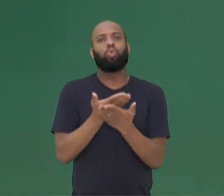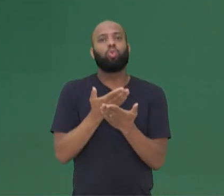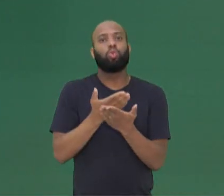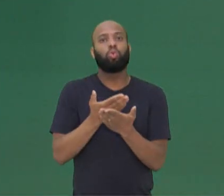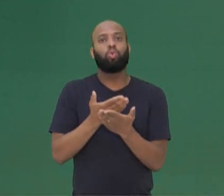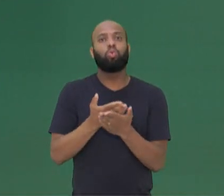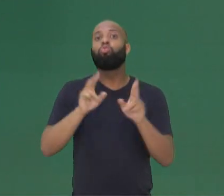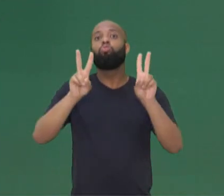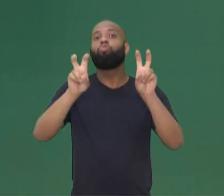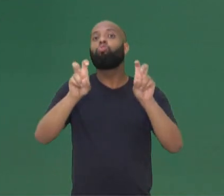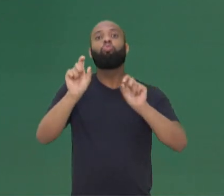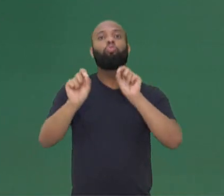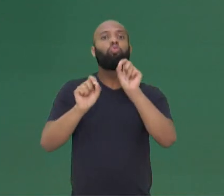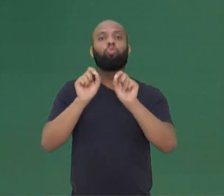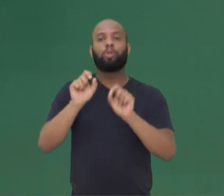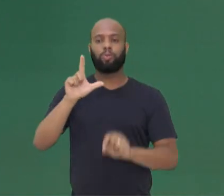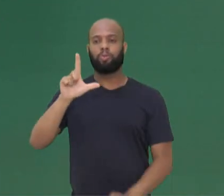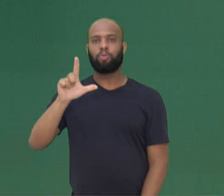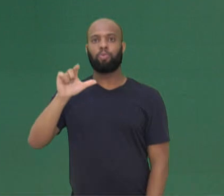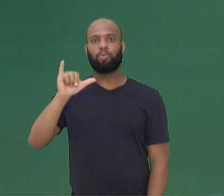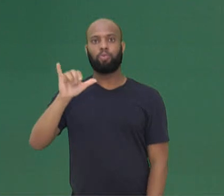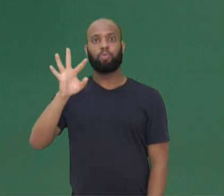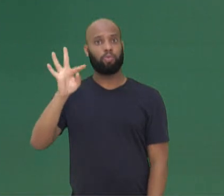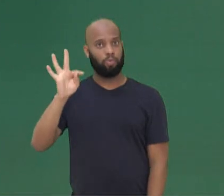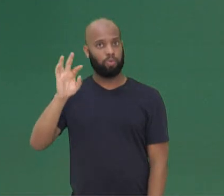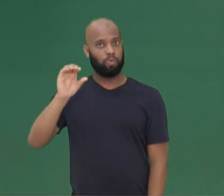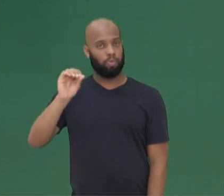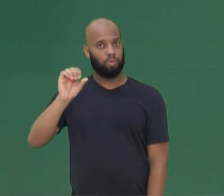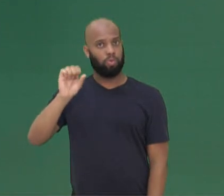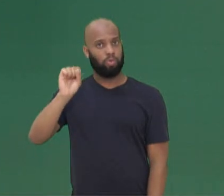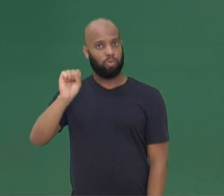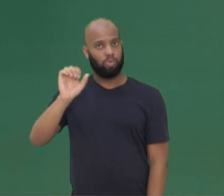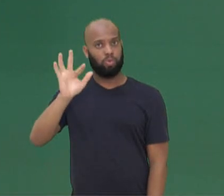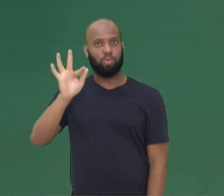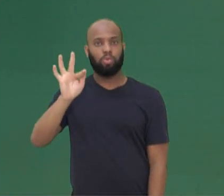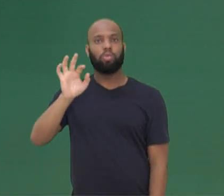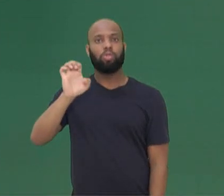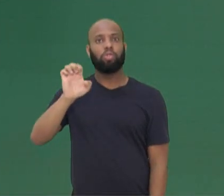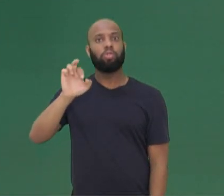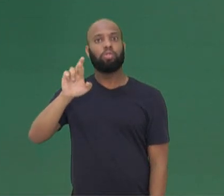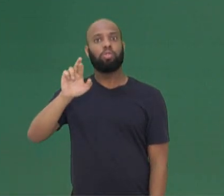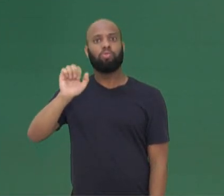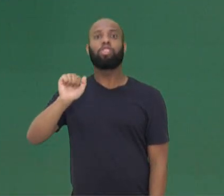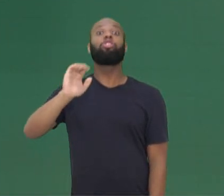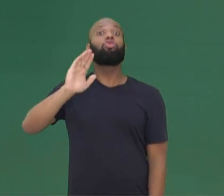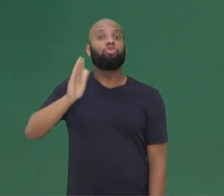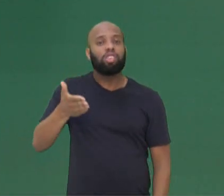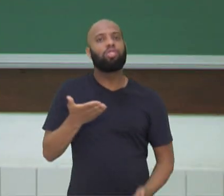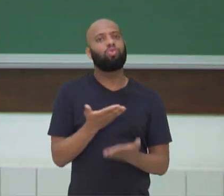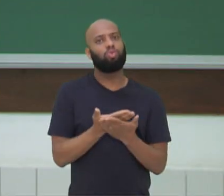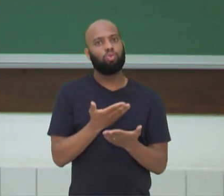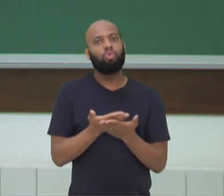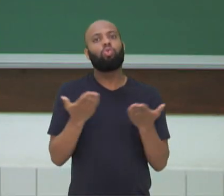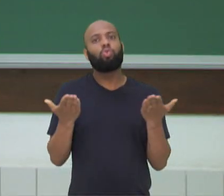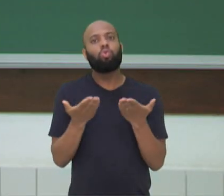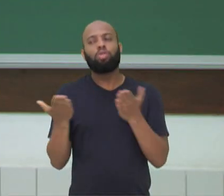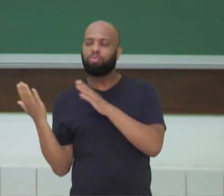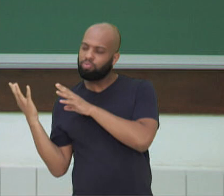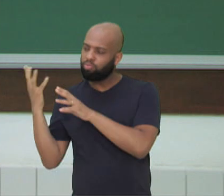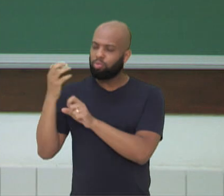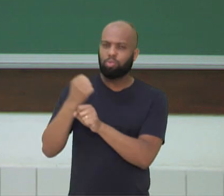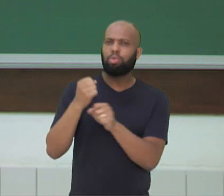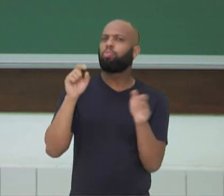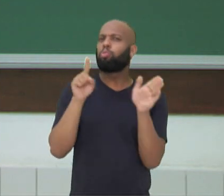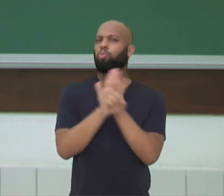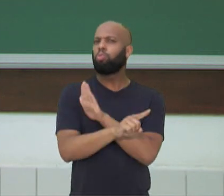litosfera? Lembra lá no início, nas nossas primeiras aulas, que a gente estava falando sobre isso, litosfera? E se eu perguntar para